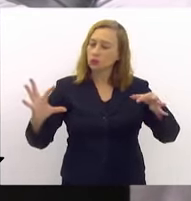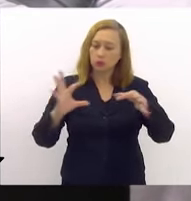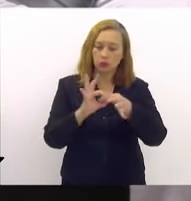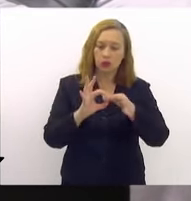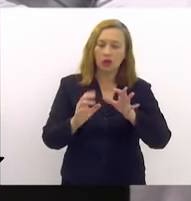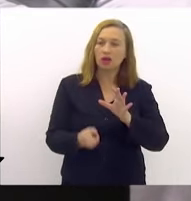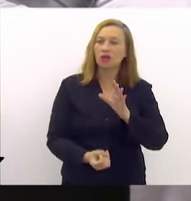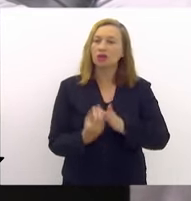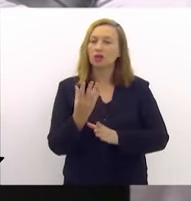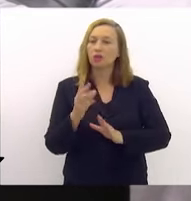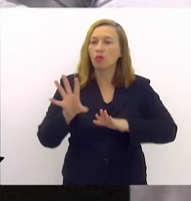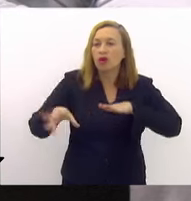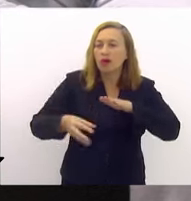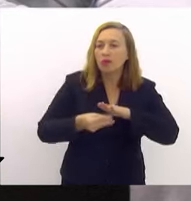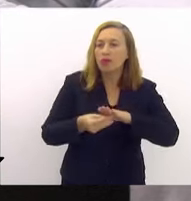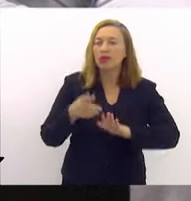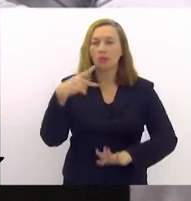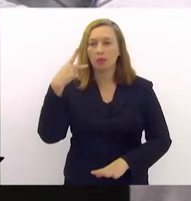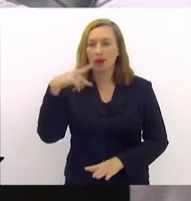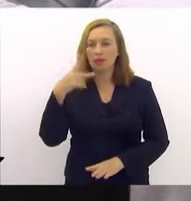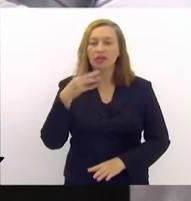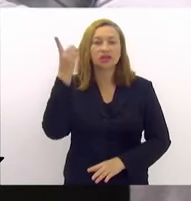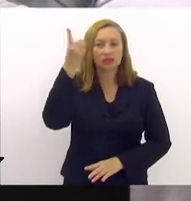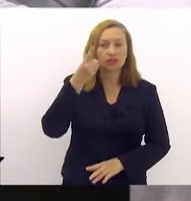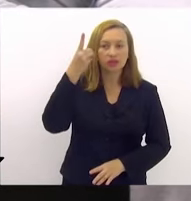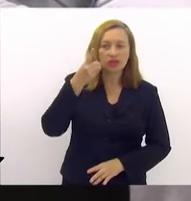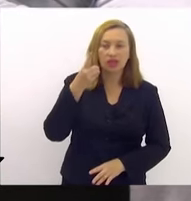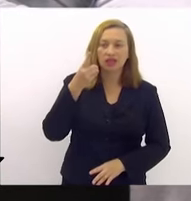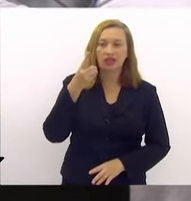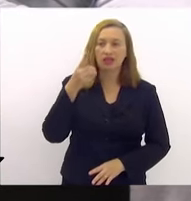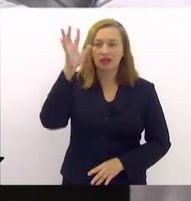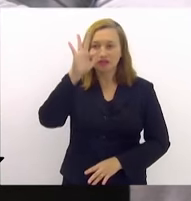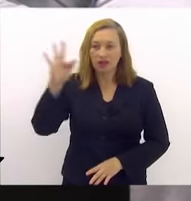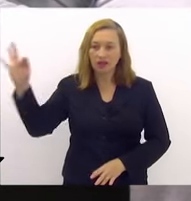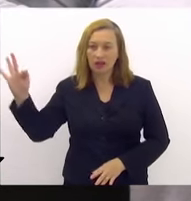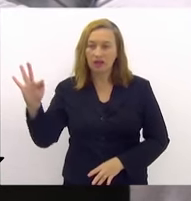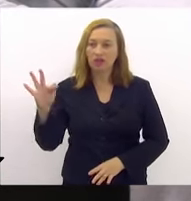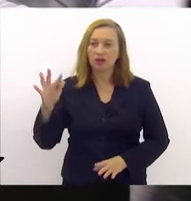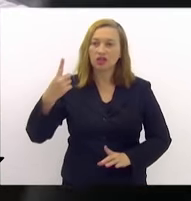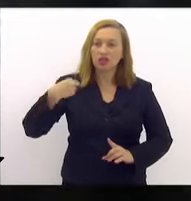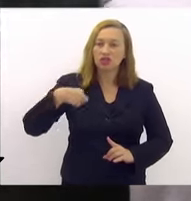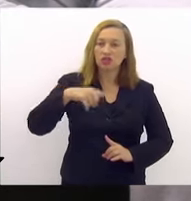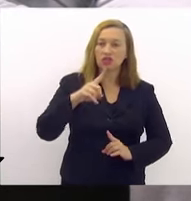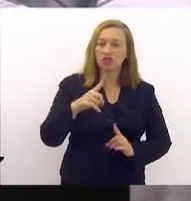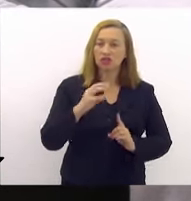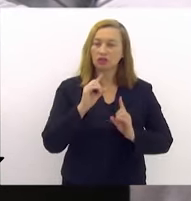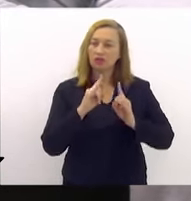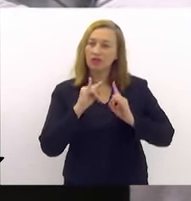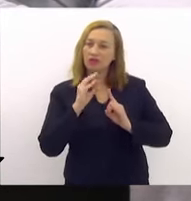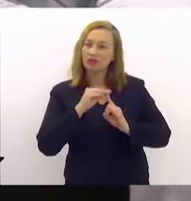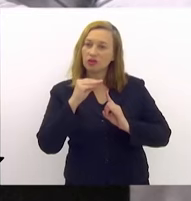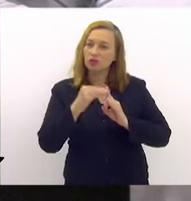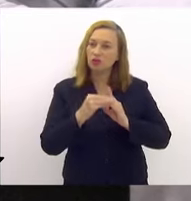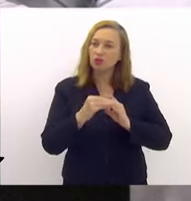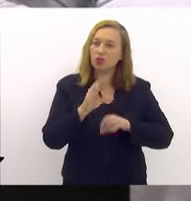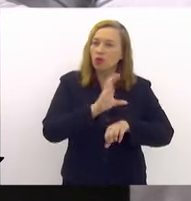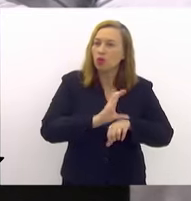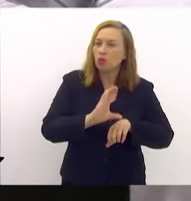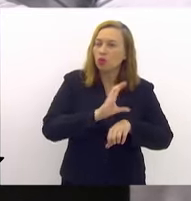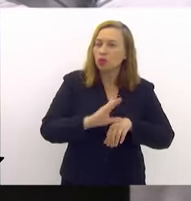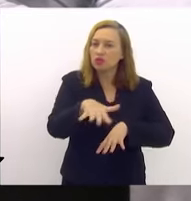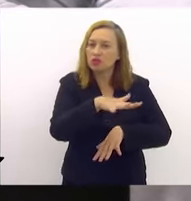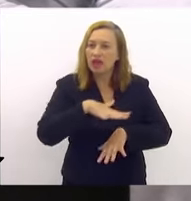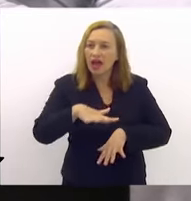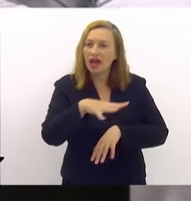emenda parlamentar da deputada federal Talíria para a Fiocruz para que seja oferecido um curso na área de